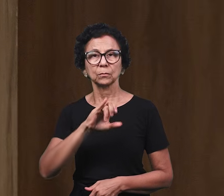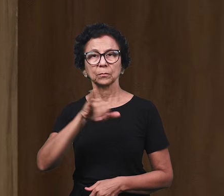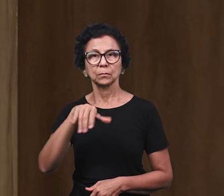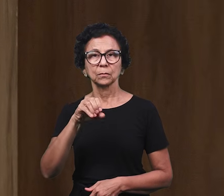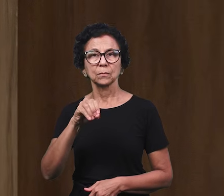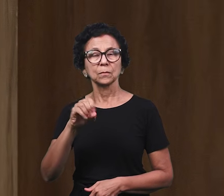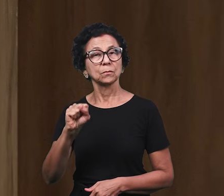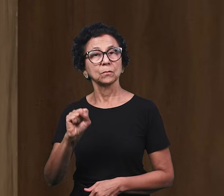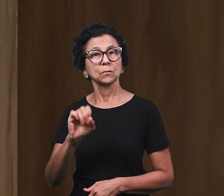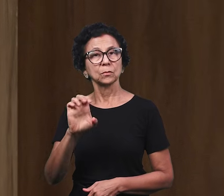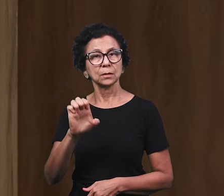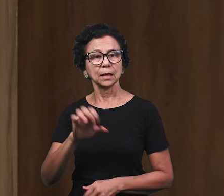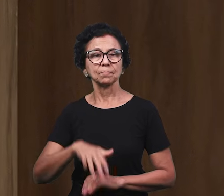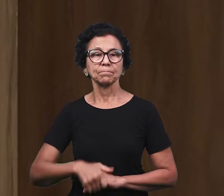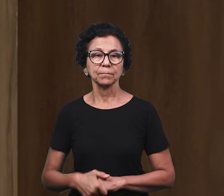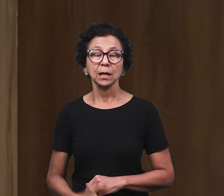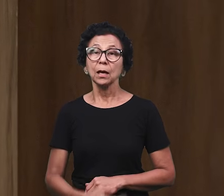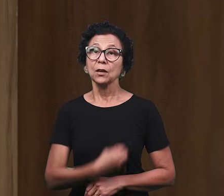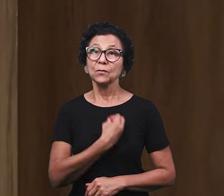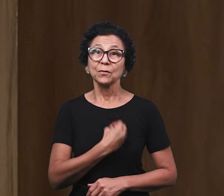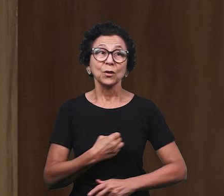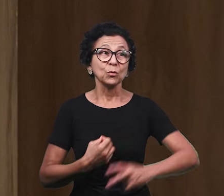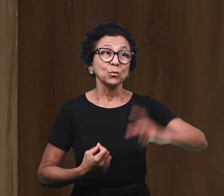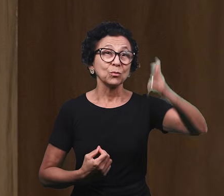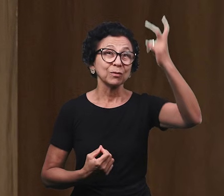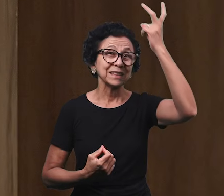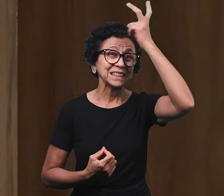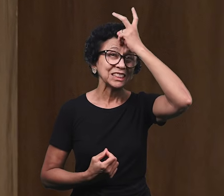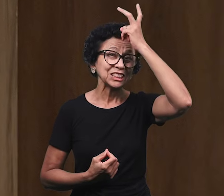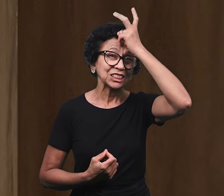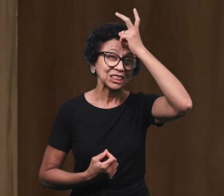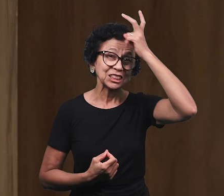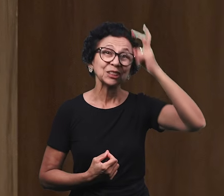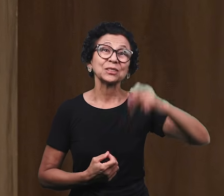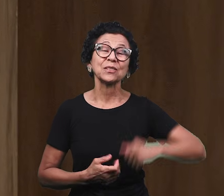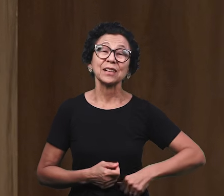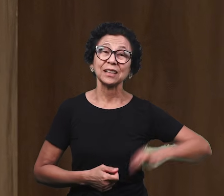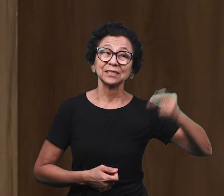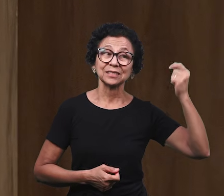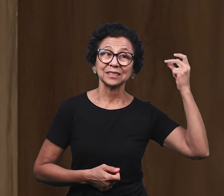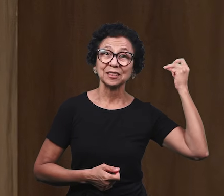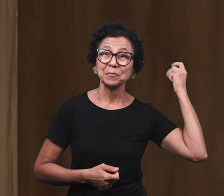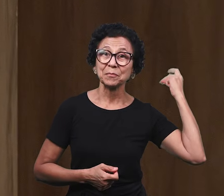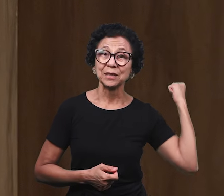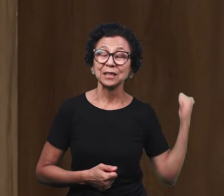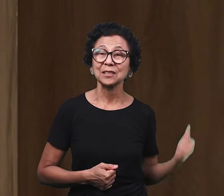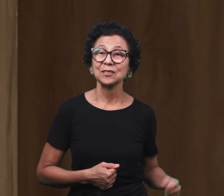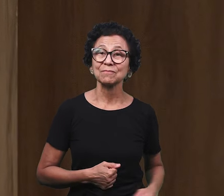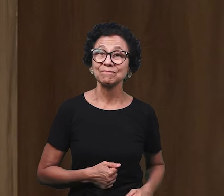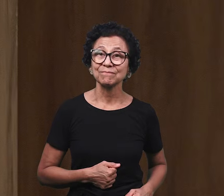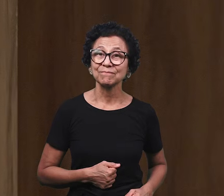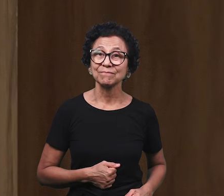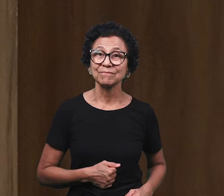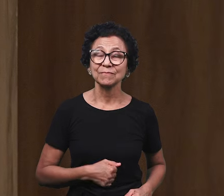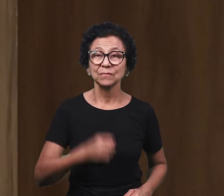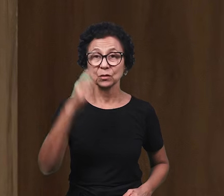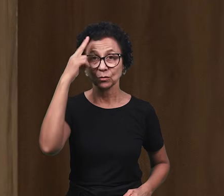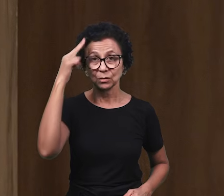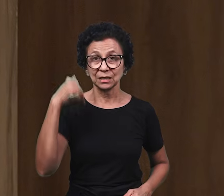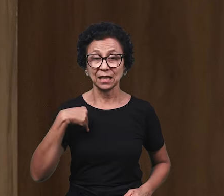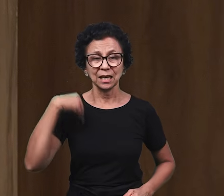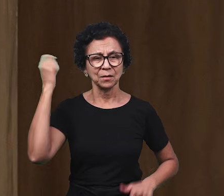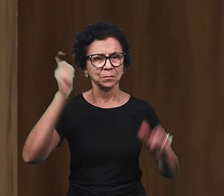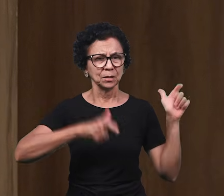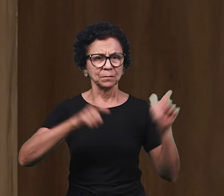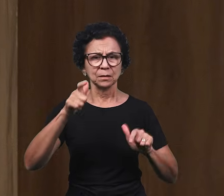muitas pessoas no Egito. Ele mudou? Deixou de ser servo do Senhor? Pelo contrário,